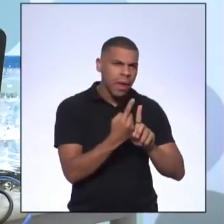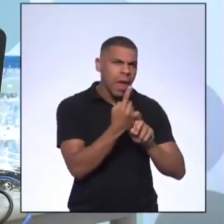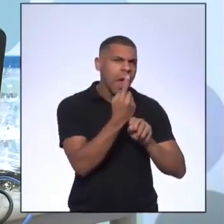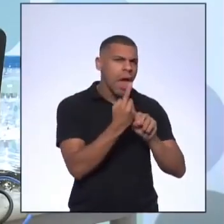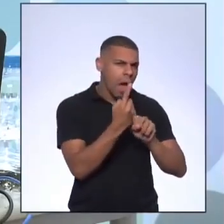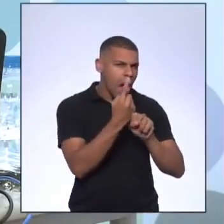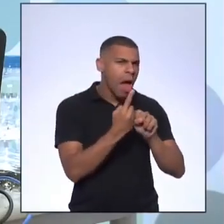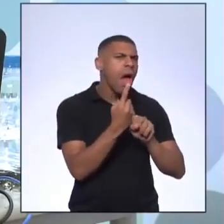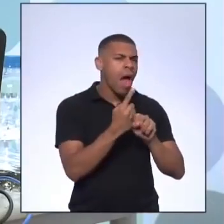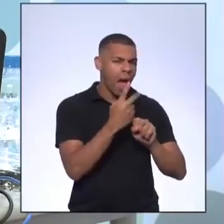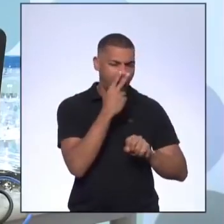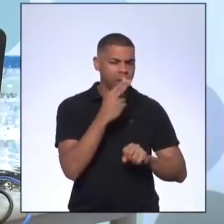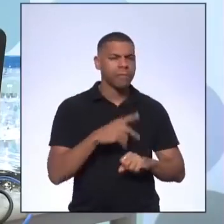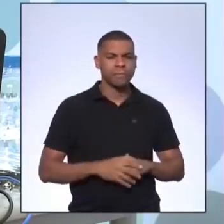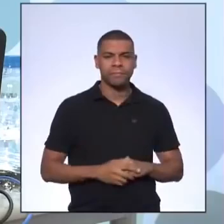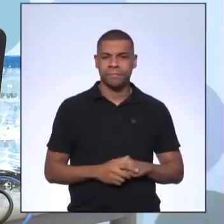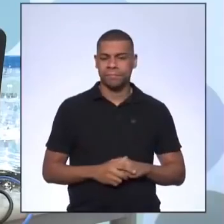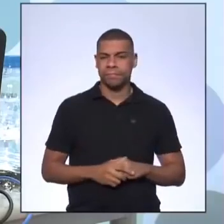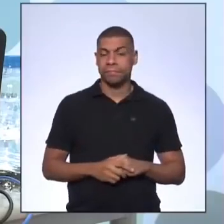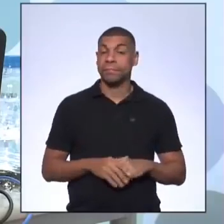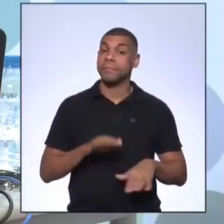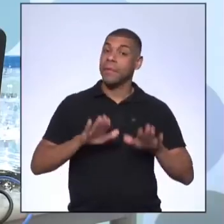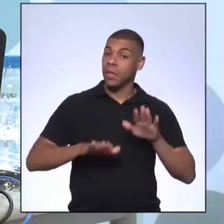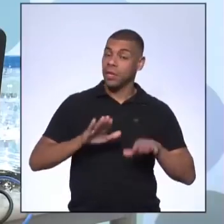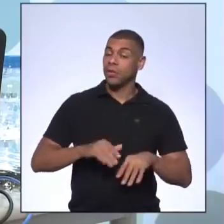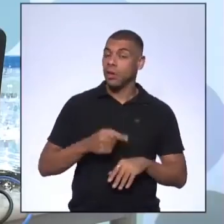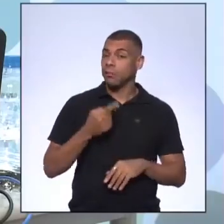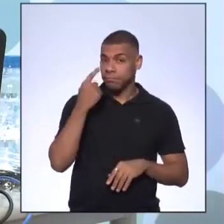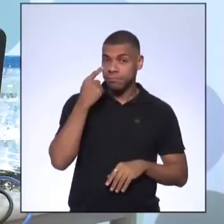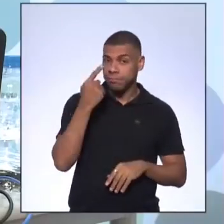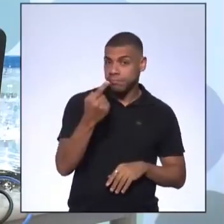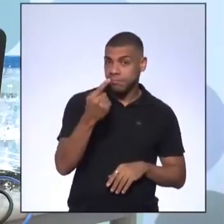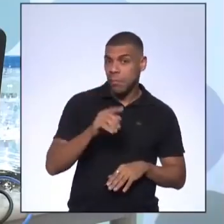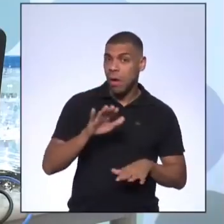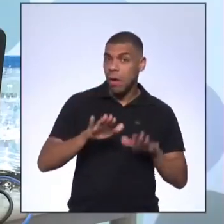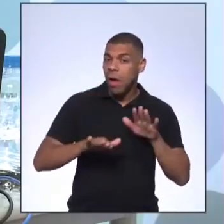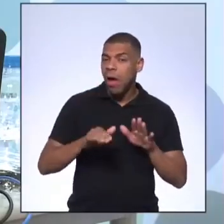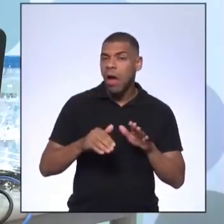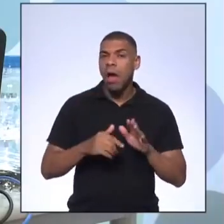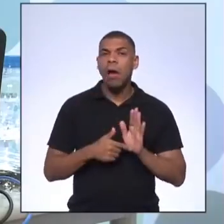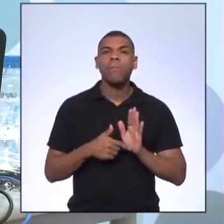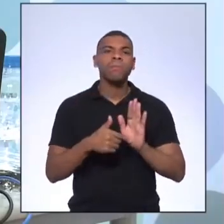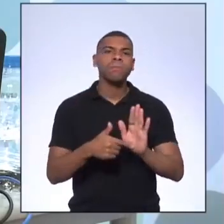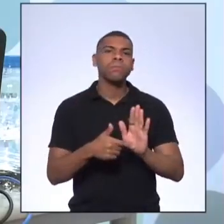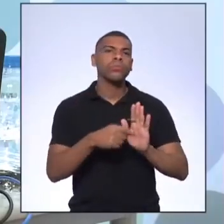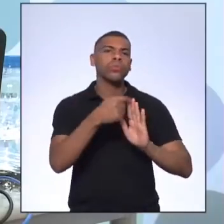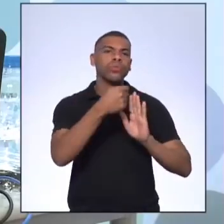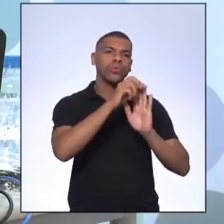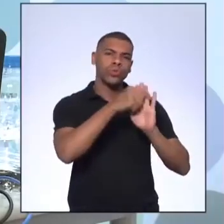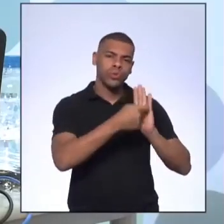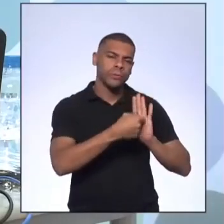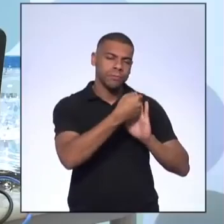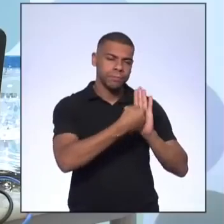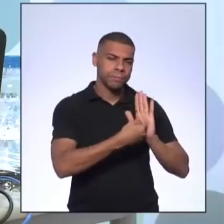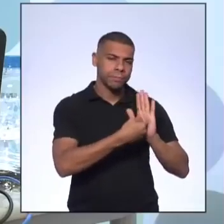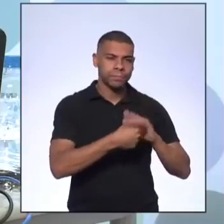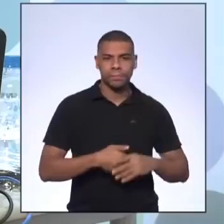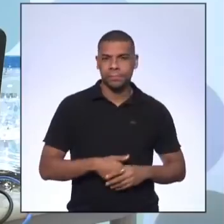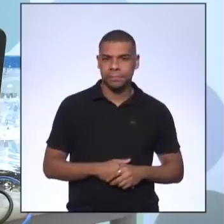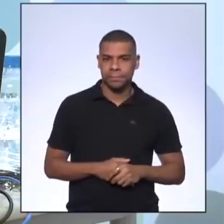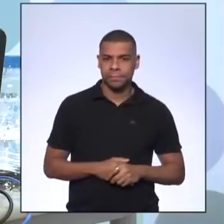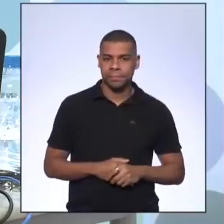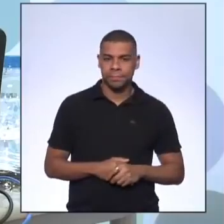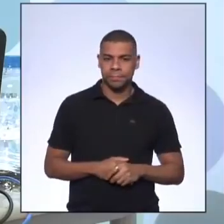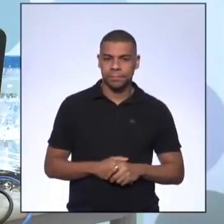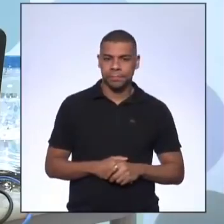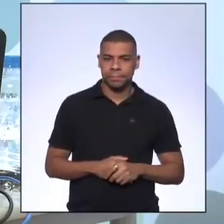vou ficar dissertando muito sobre ele, não, porque a gente já viu. E aqui você percebe que ele está apresentando o assunto e a questão polêmica a ser tratada. Não dá tempo